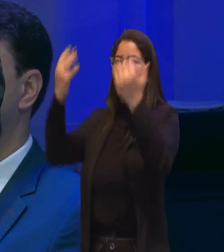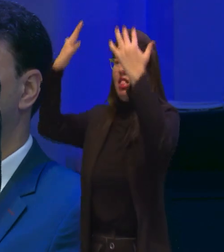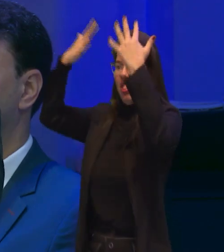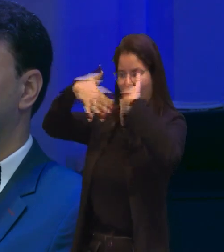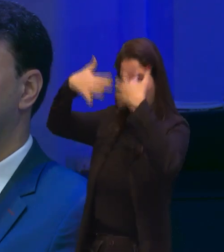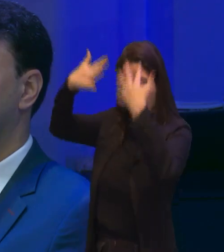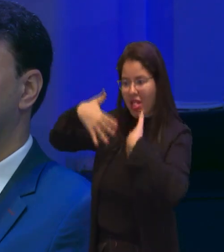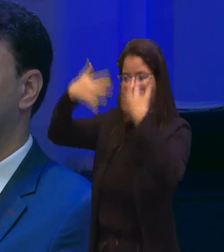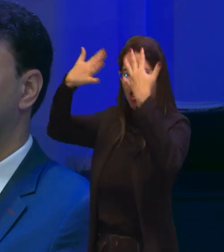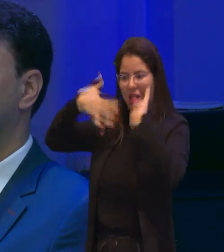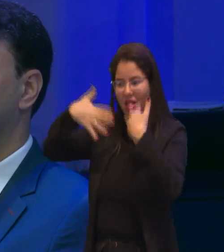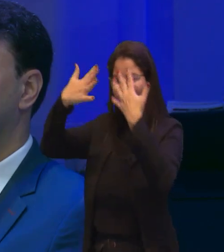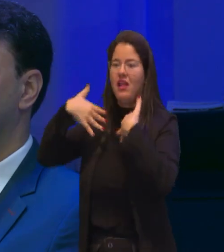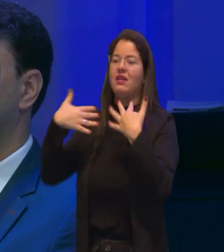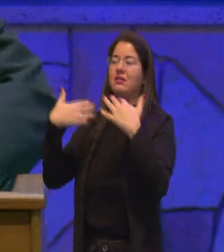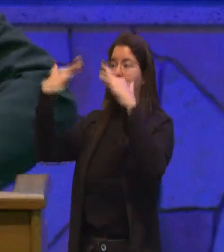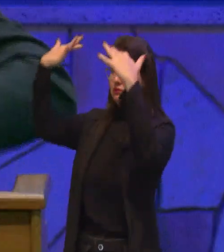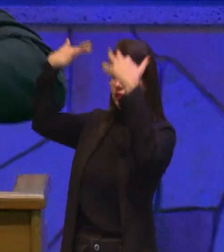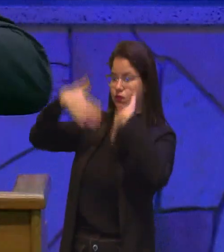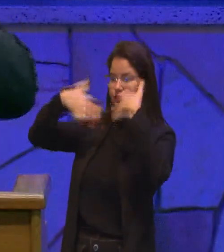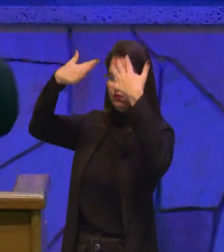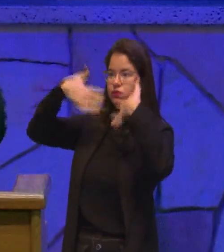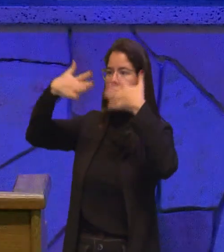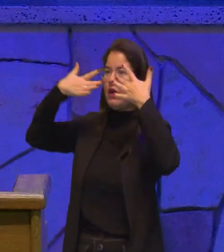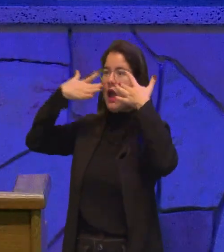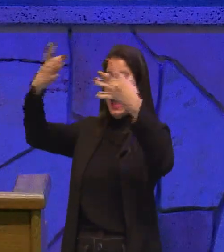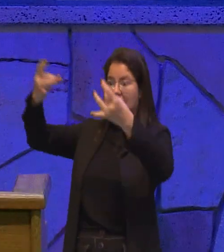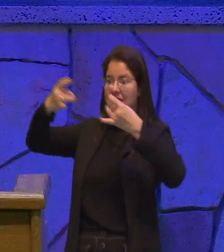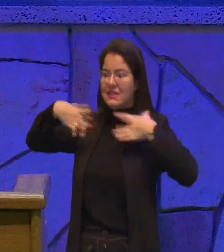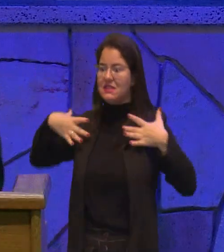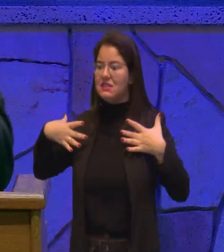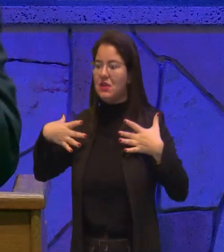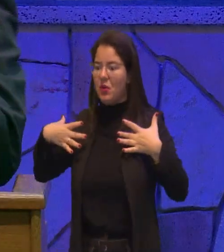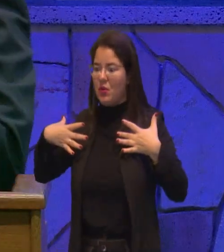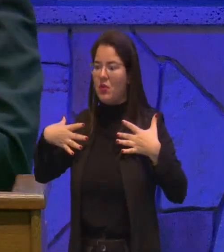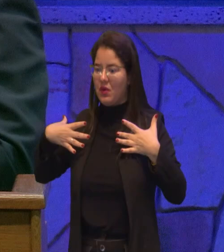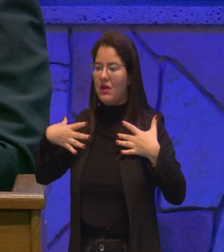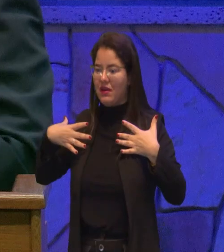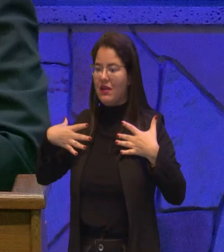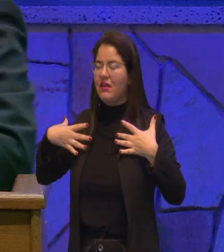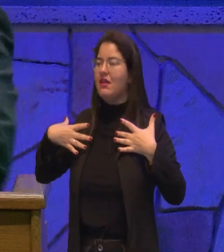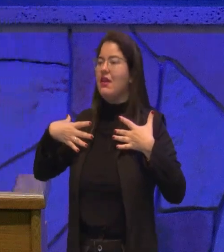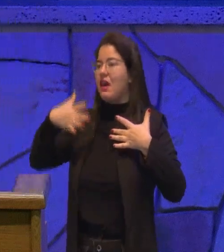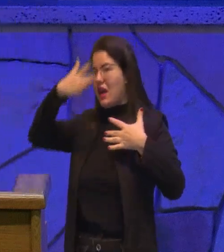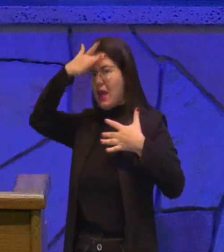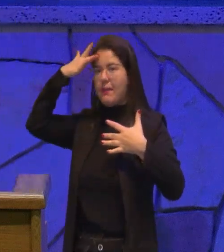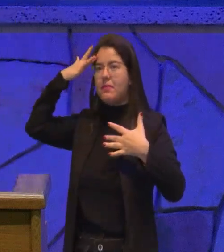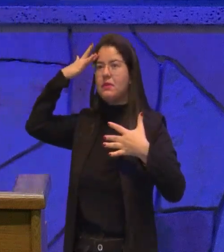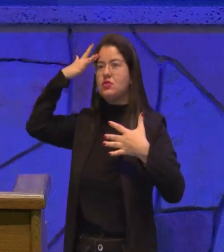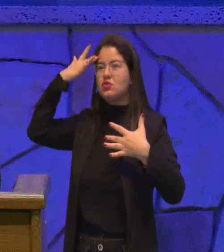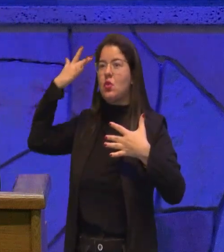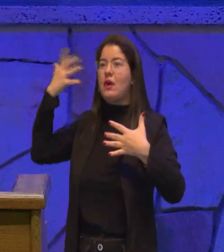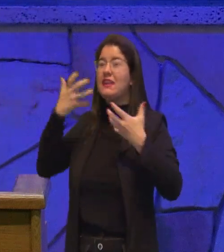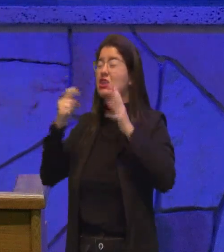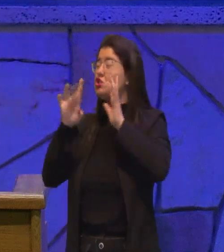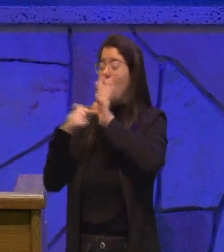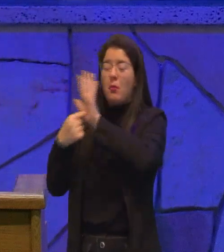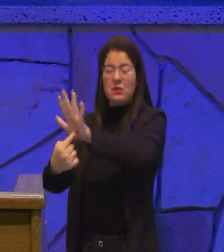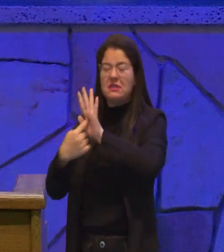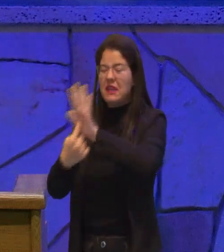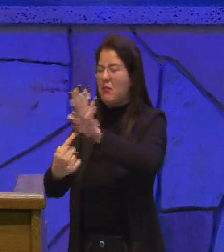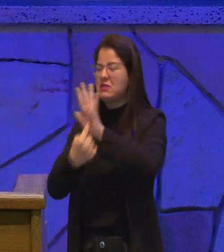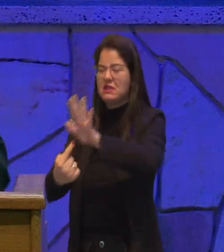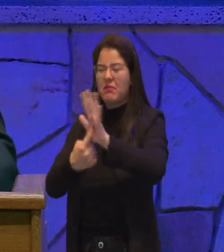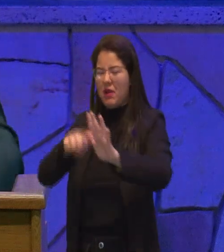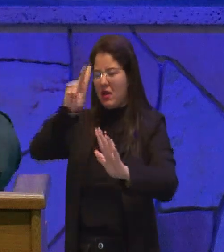idolatria e a pessoa então começa a se alimentar da sua própria imagem. Ele devora a sua imagem, ele